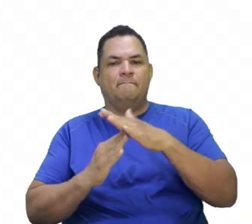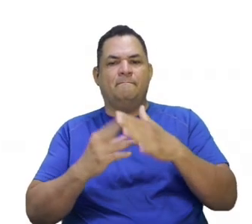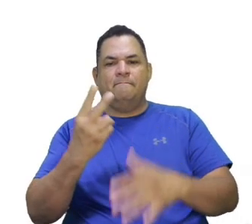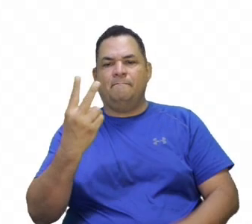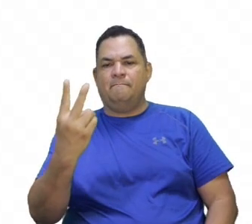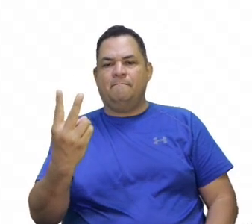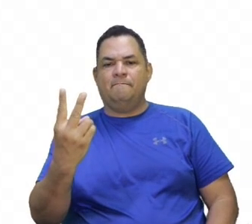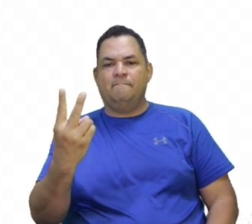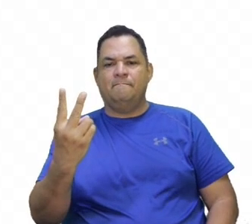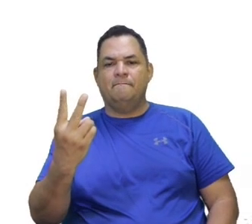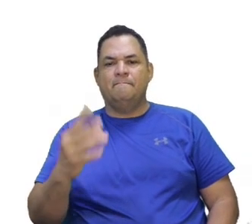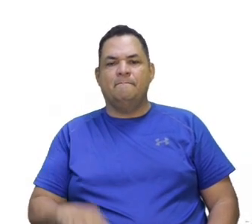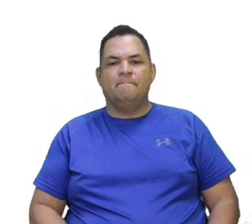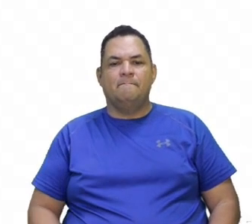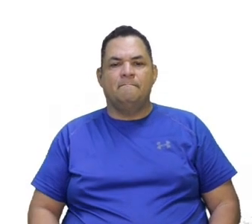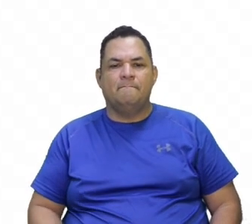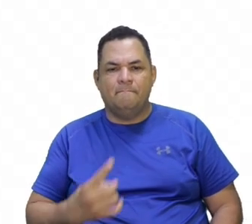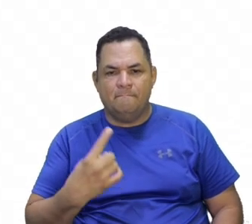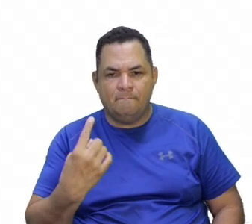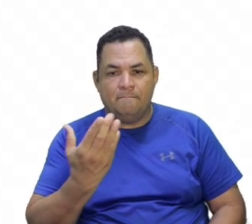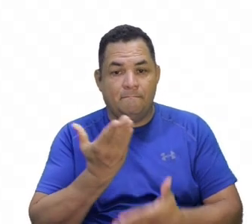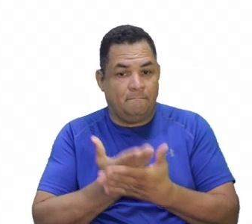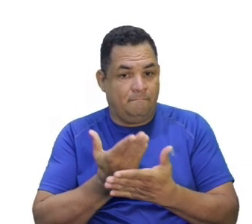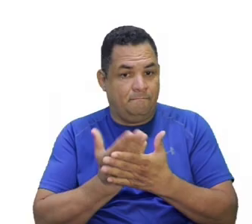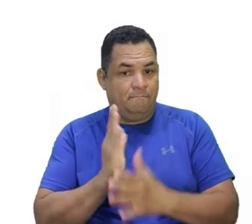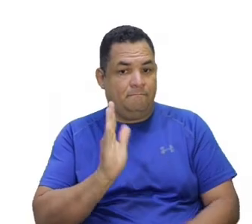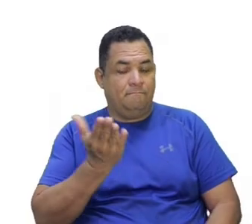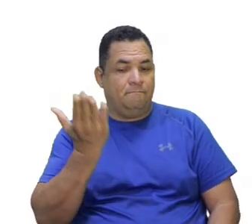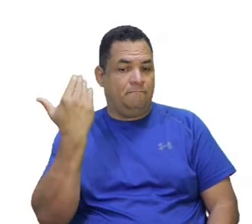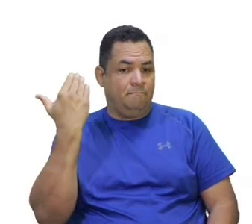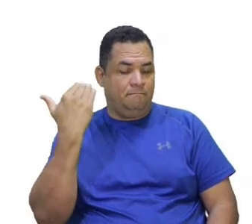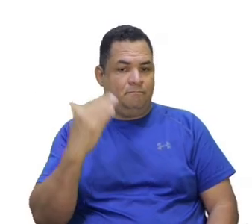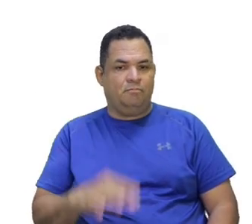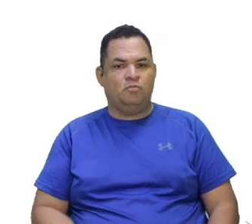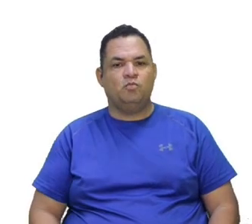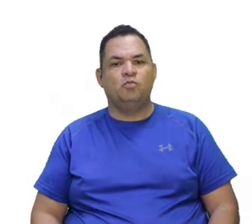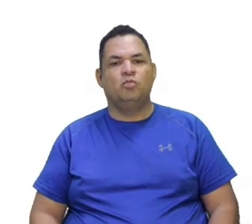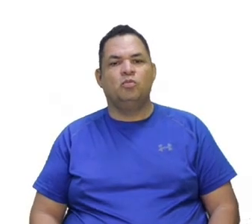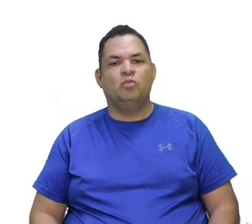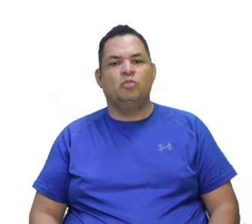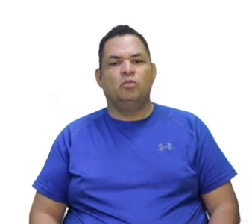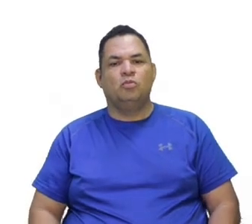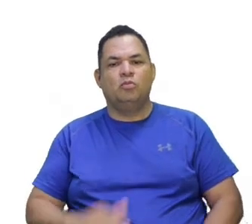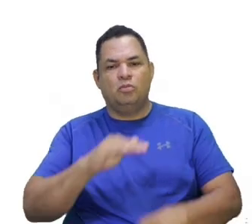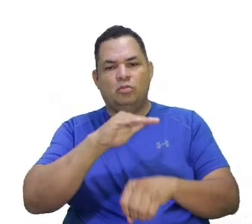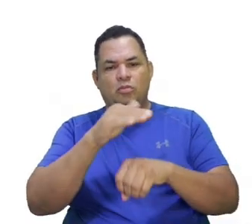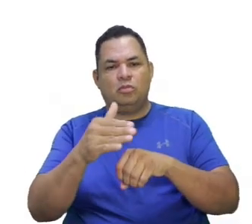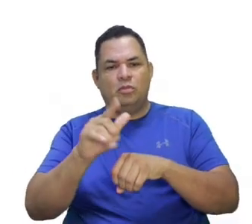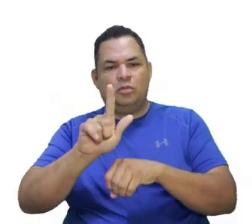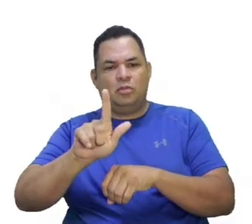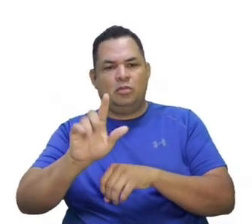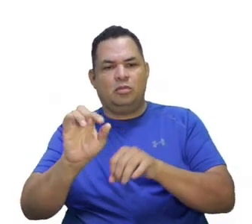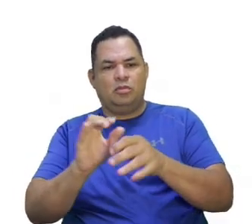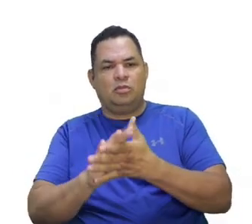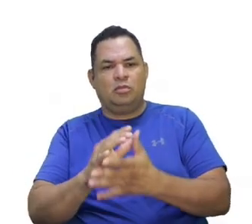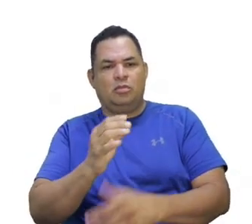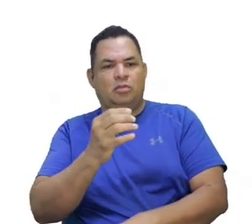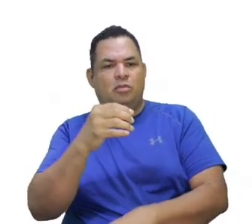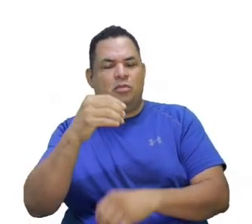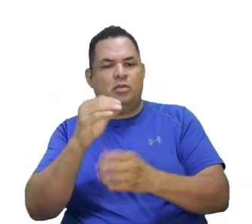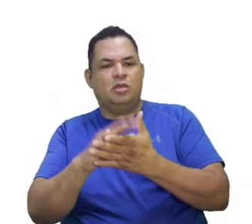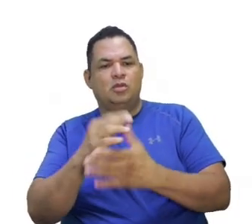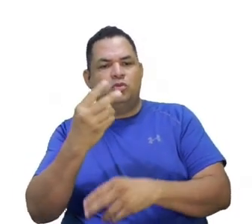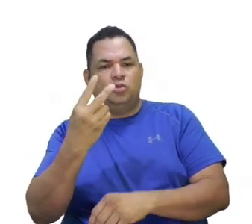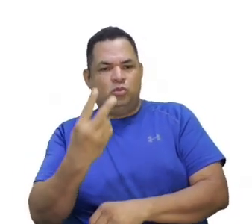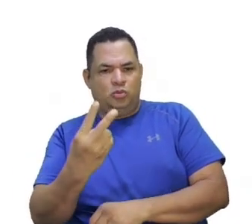2 elétrons. Nós vimos isso, né? A camada L, que é o nível 2